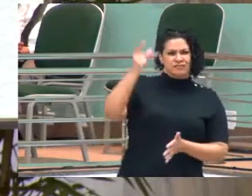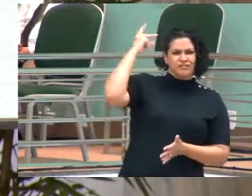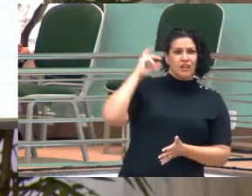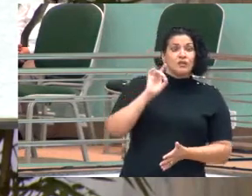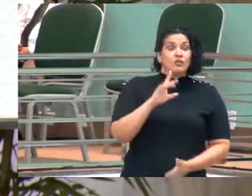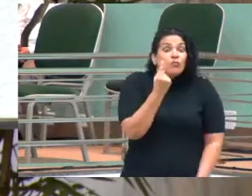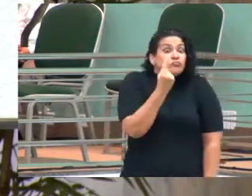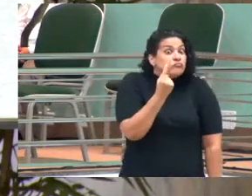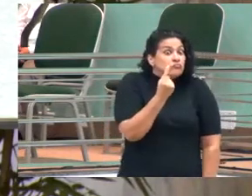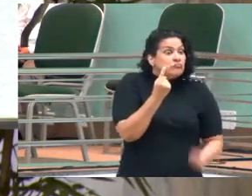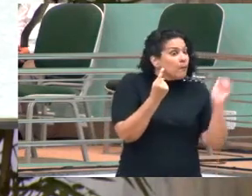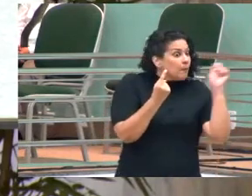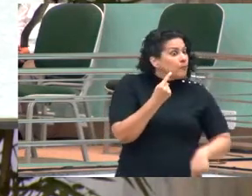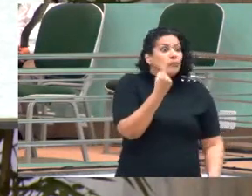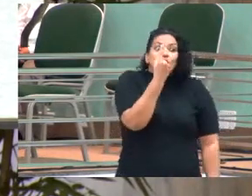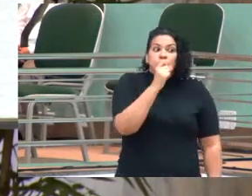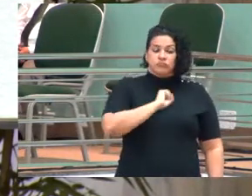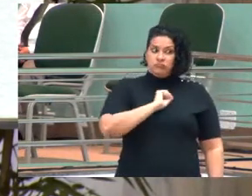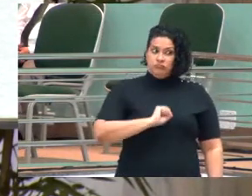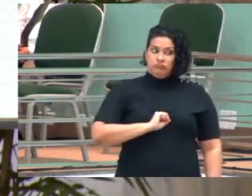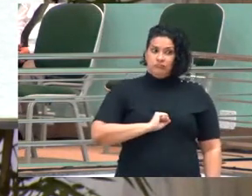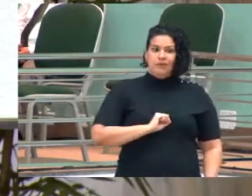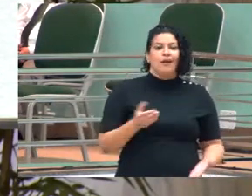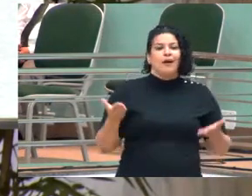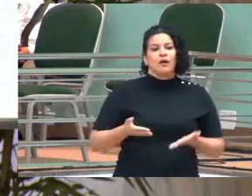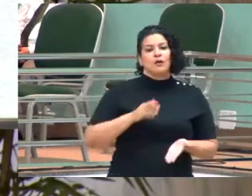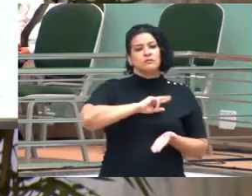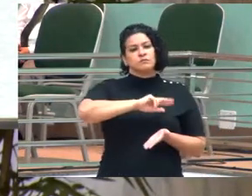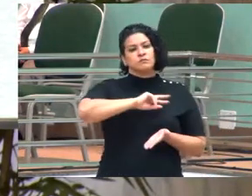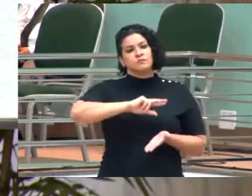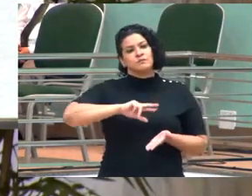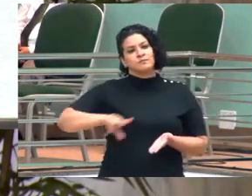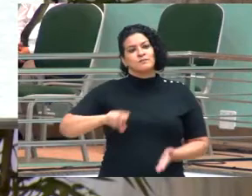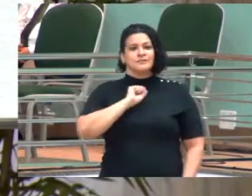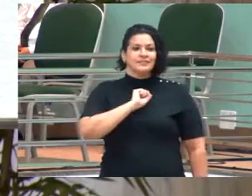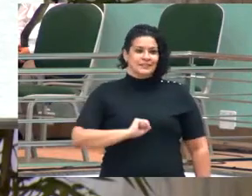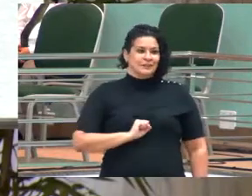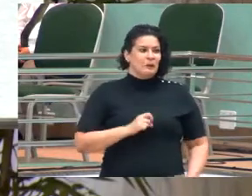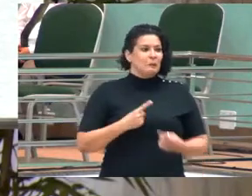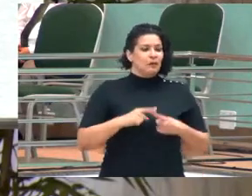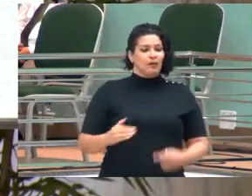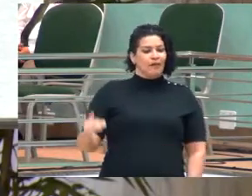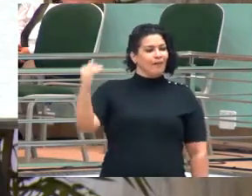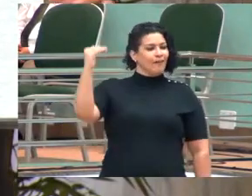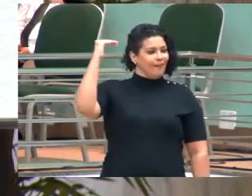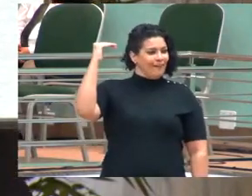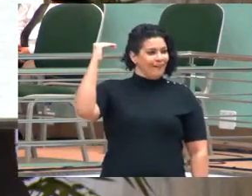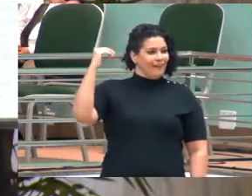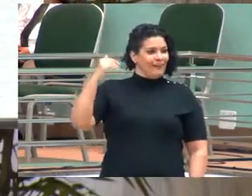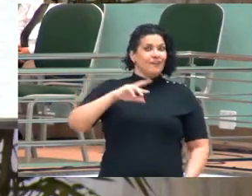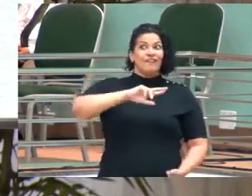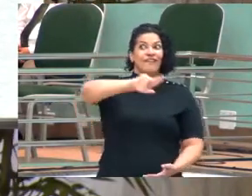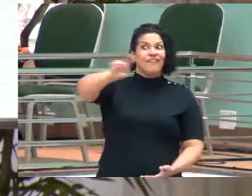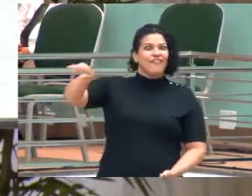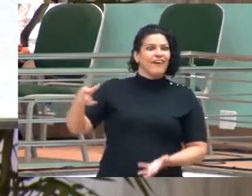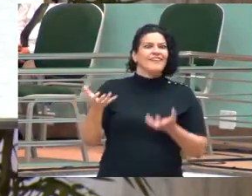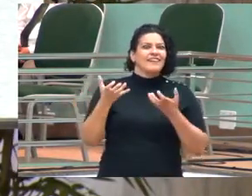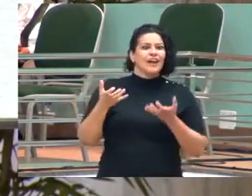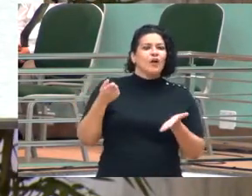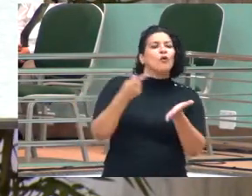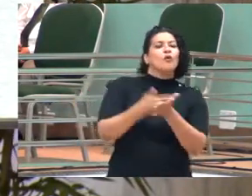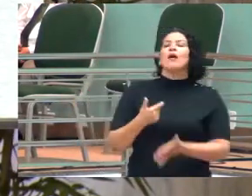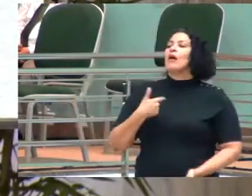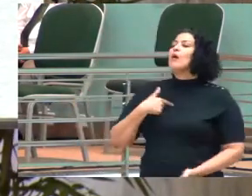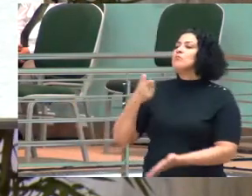Eram comprados a peso de ouro para ser um sacerdote. A terra estava dividida. Pôncio Pilatos